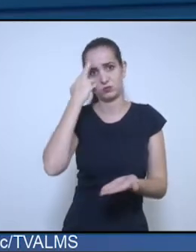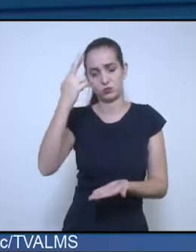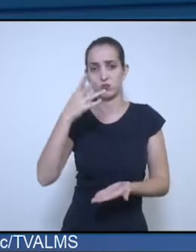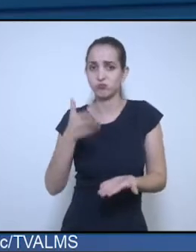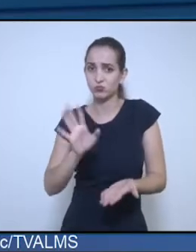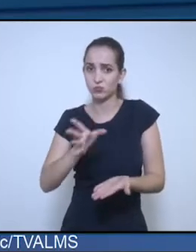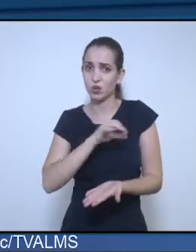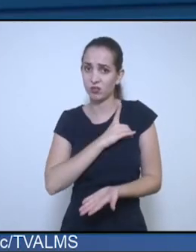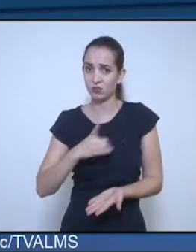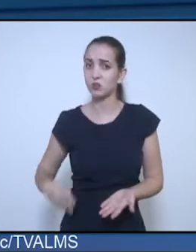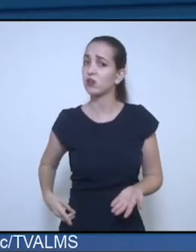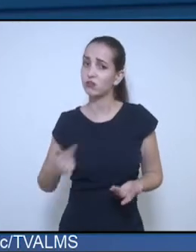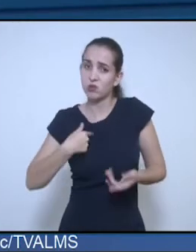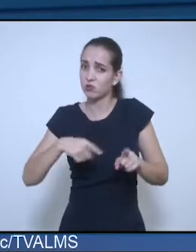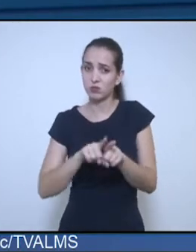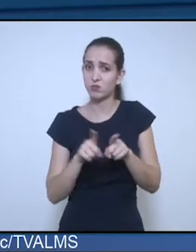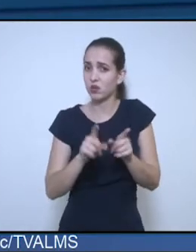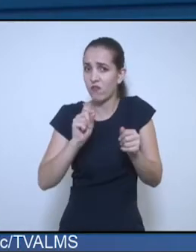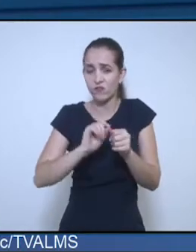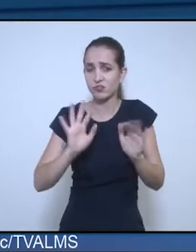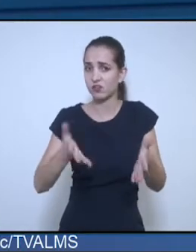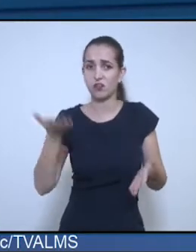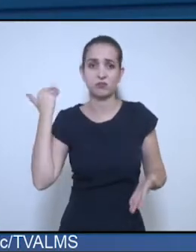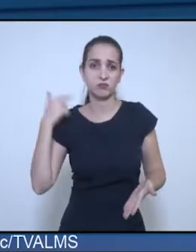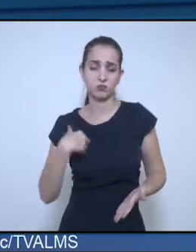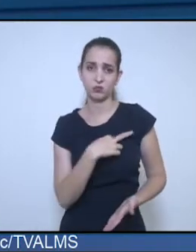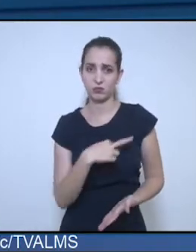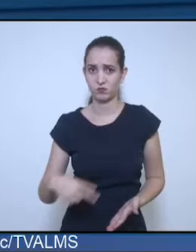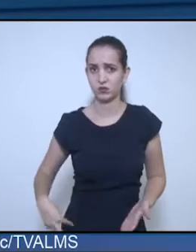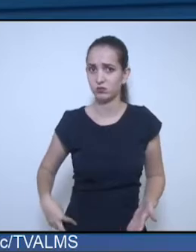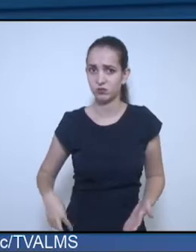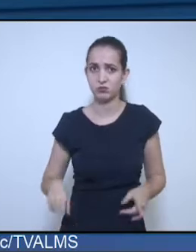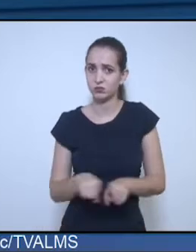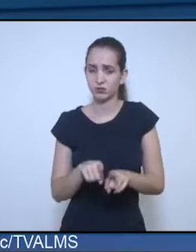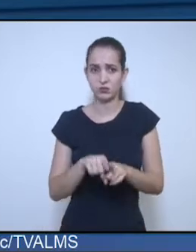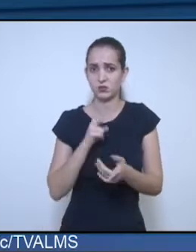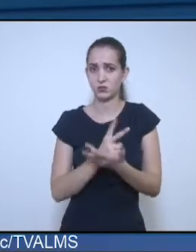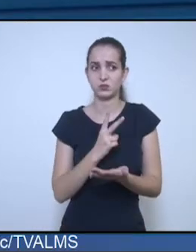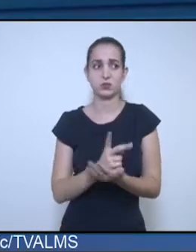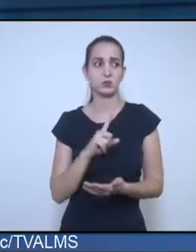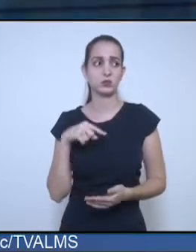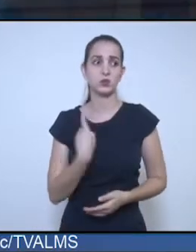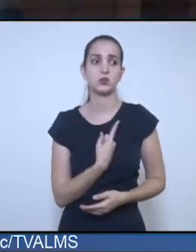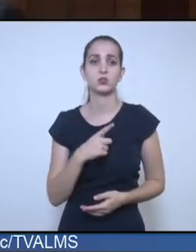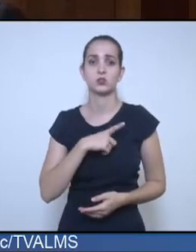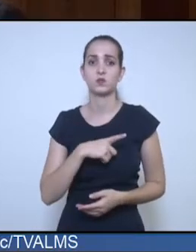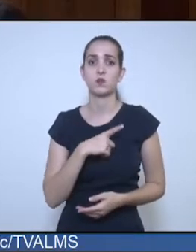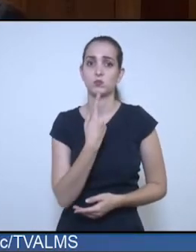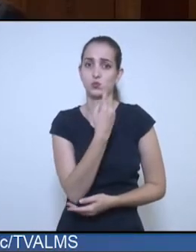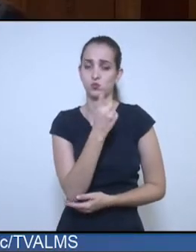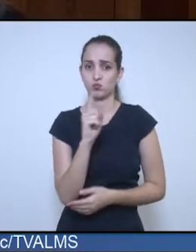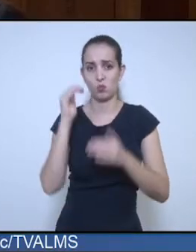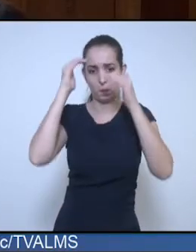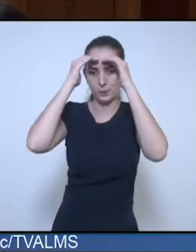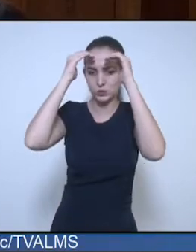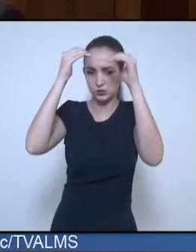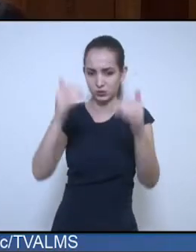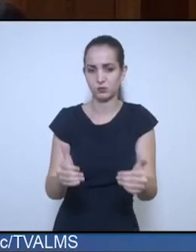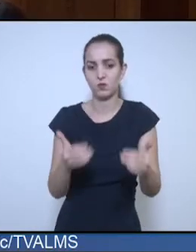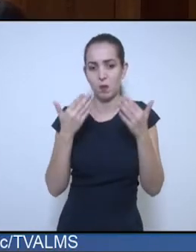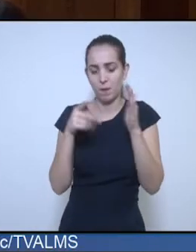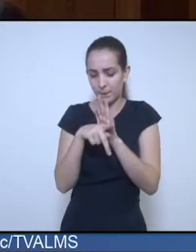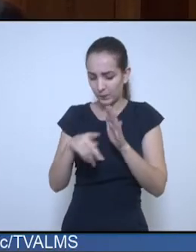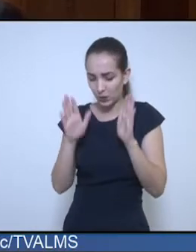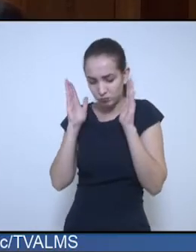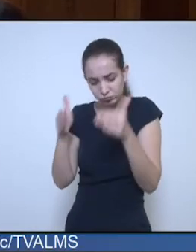deputado, eu também as fiz como vereador, e vice-versa. Sempre tivemos uma linha voltada na área da saúde, de preservar